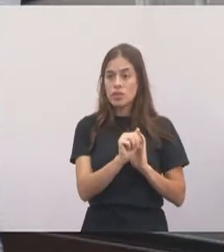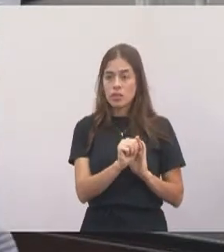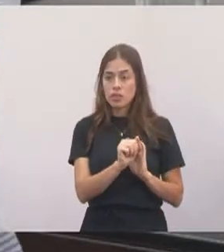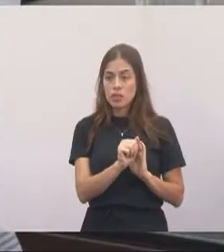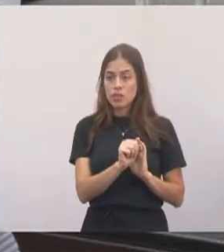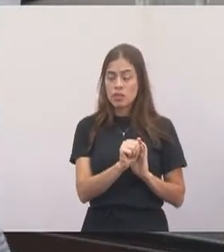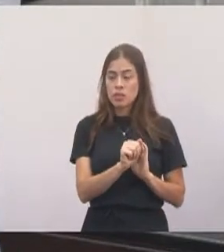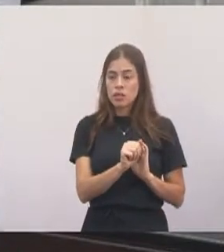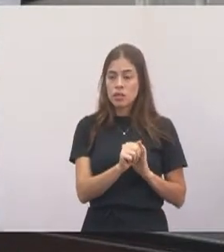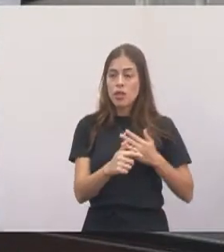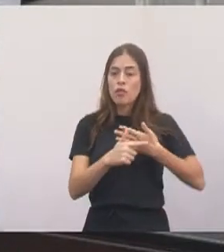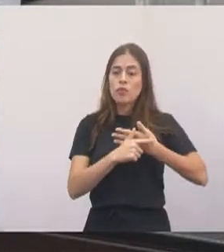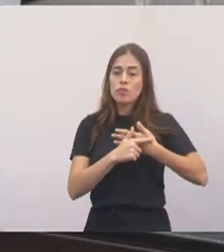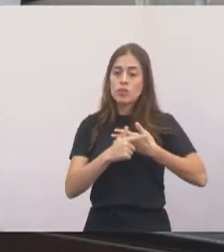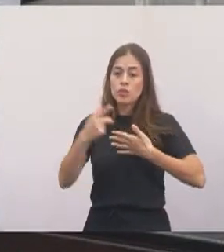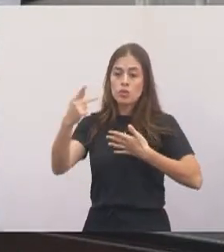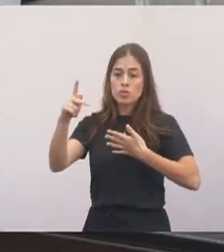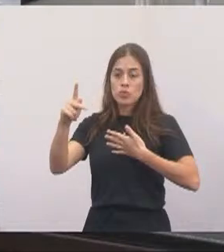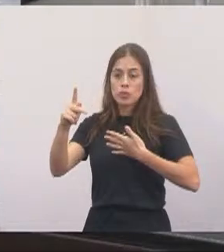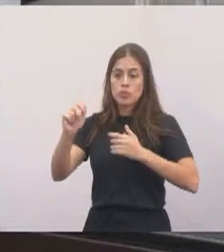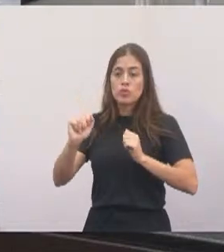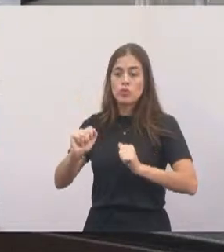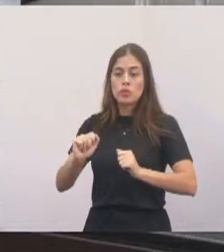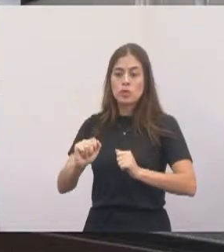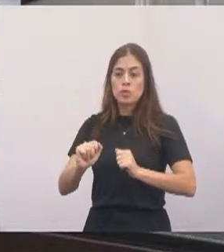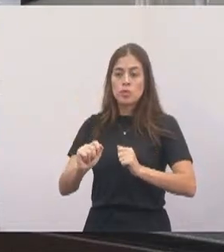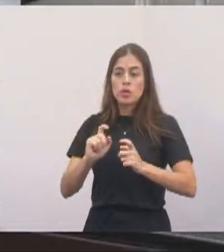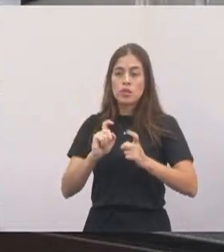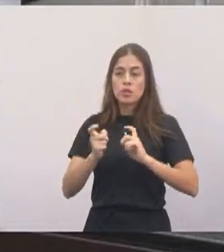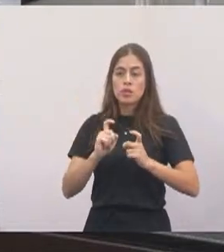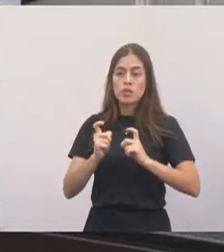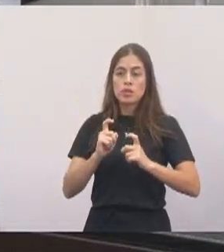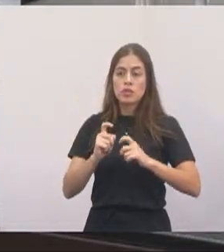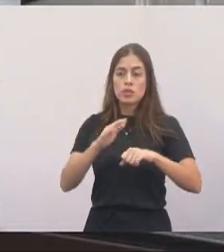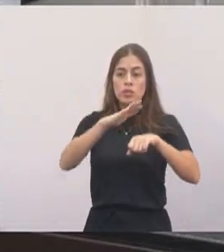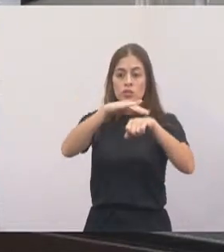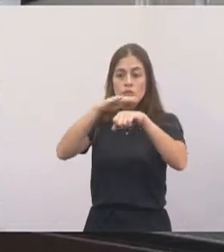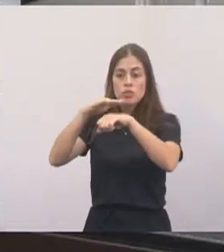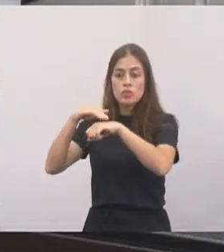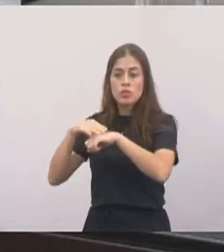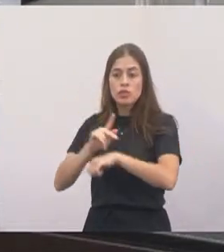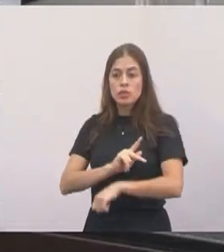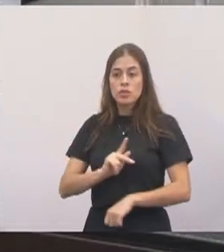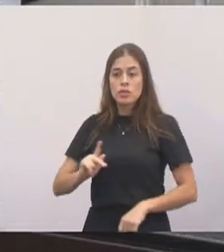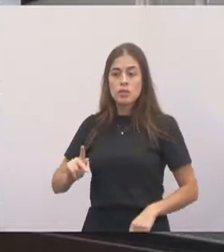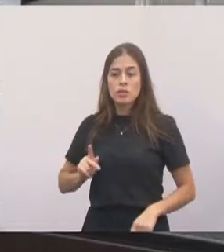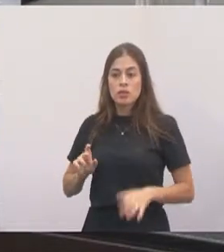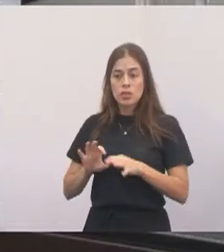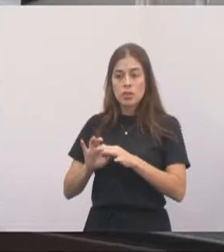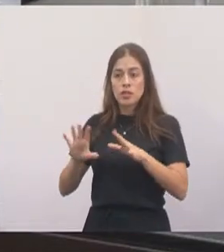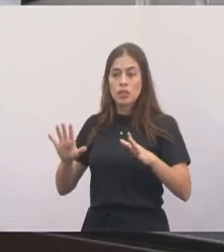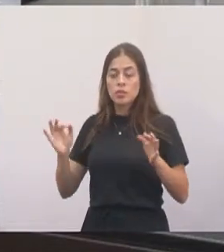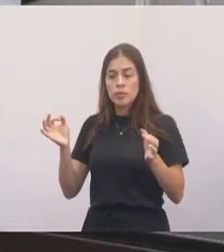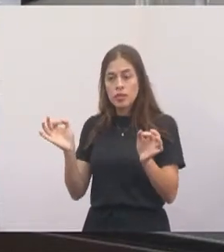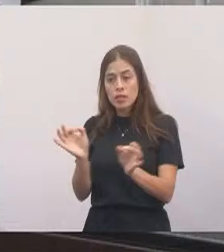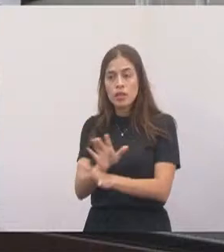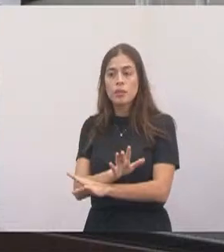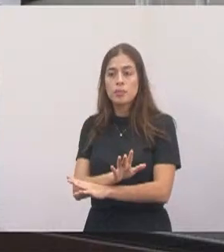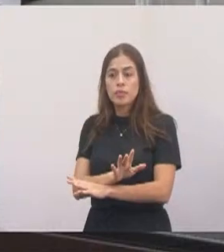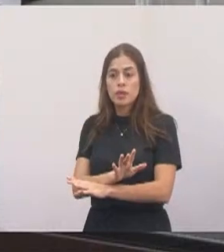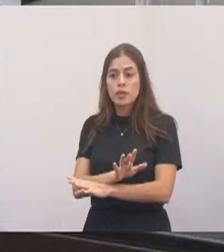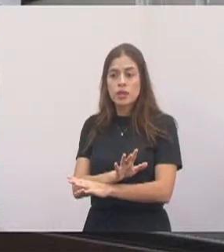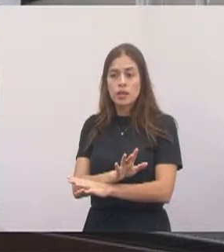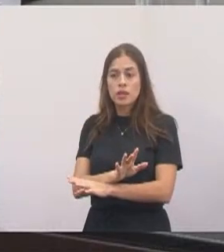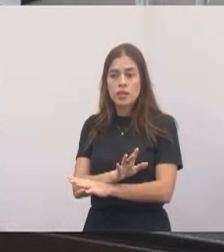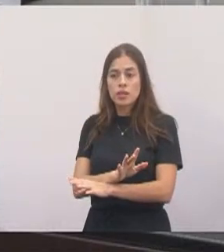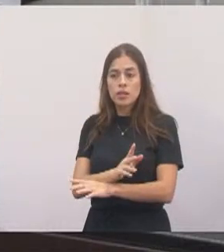competência de Vossa Senhoria, que pode, quanto às sessões, convocar, presidir, abrir, encerrar, suspender